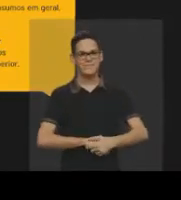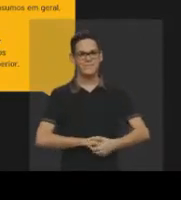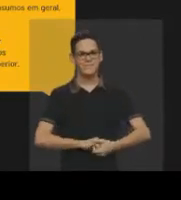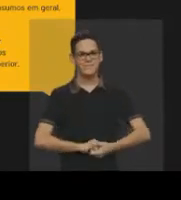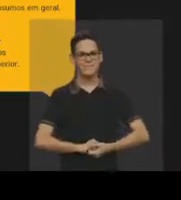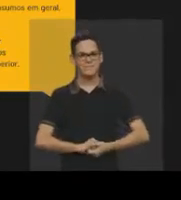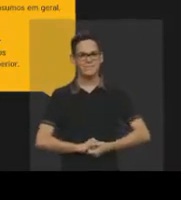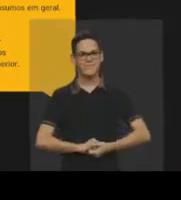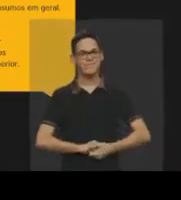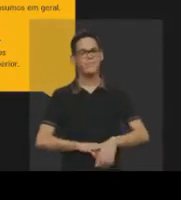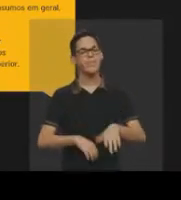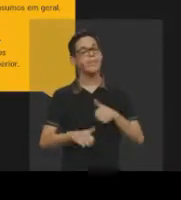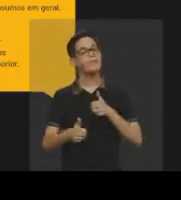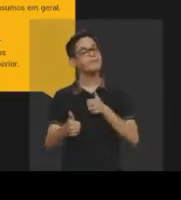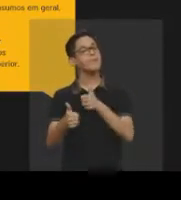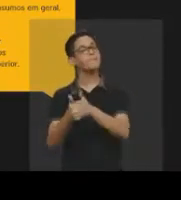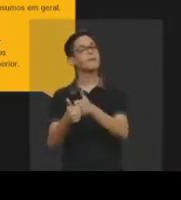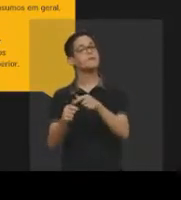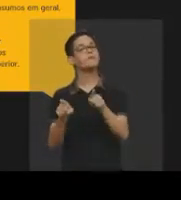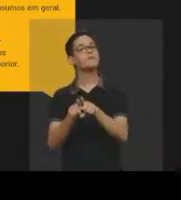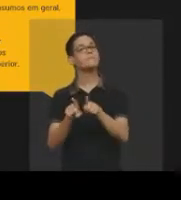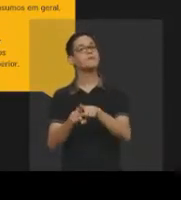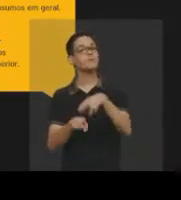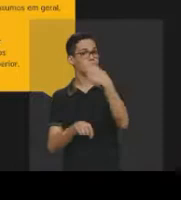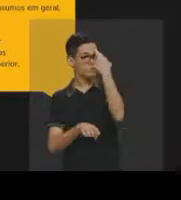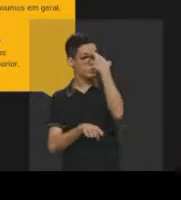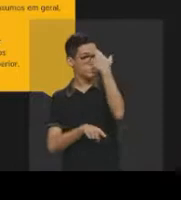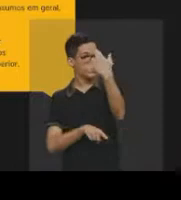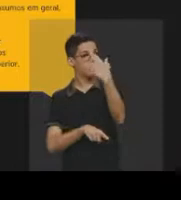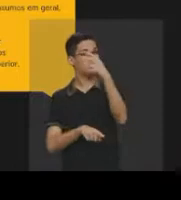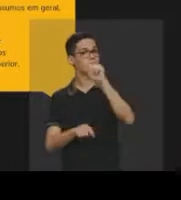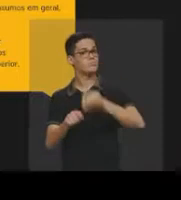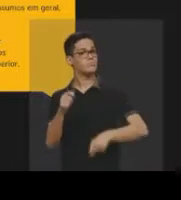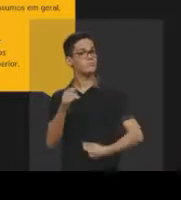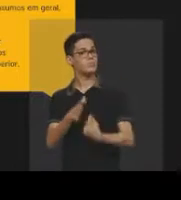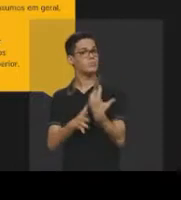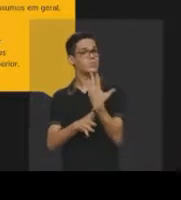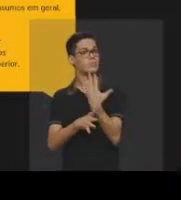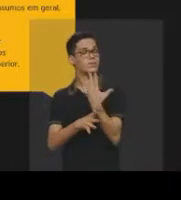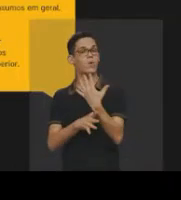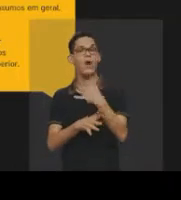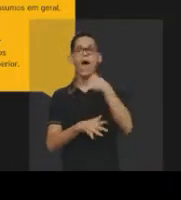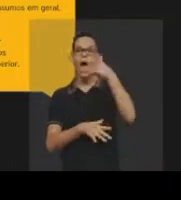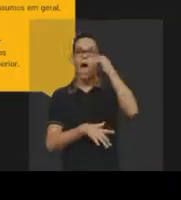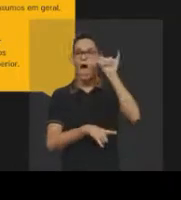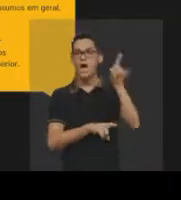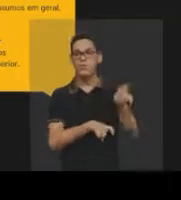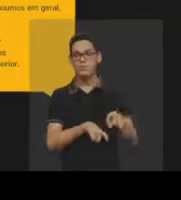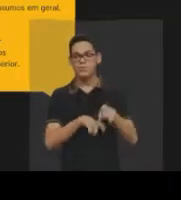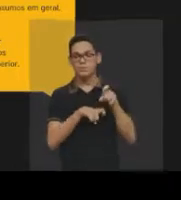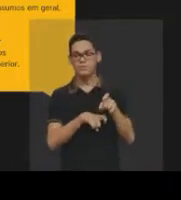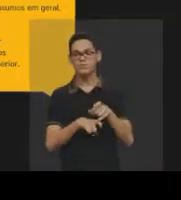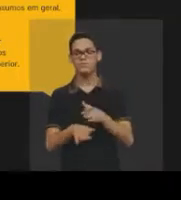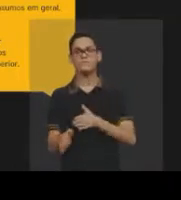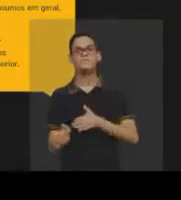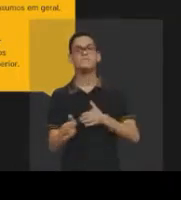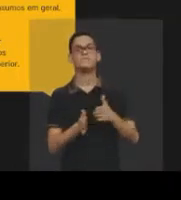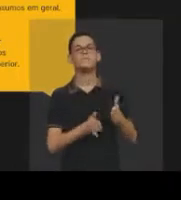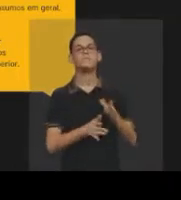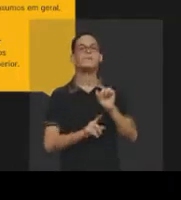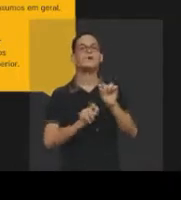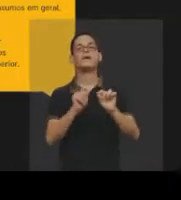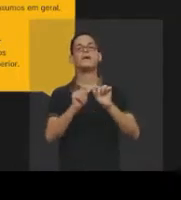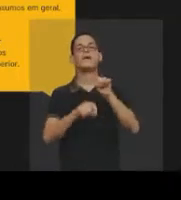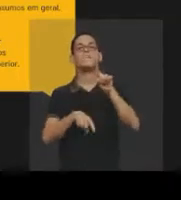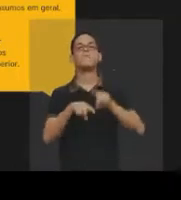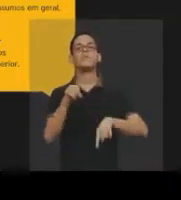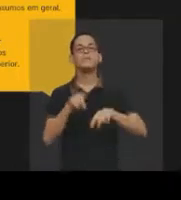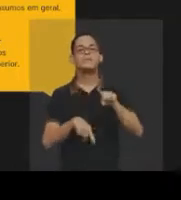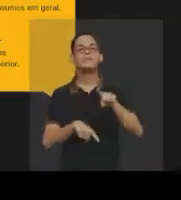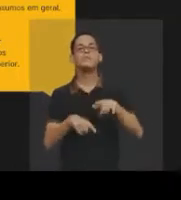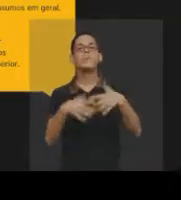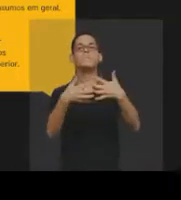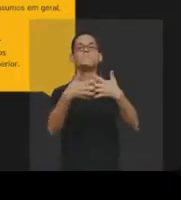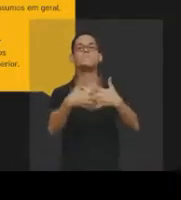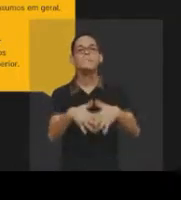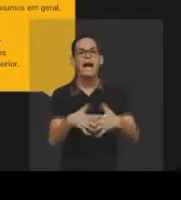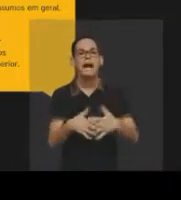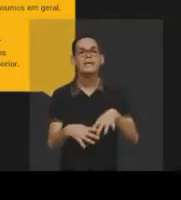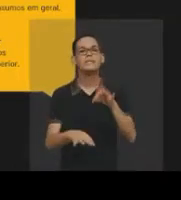dos nossos produtores agropecuaristas, né? E aí a gente vai falar em que tipo de produtos? Máquinas